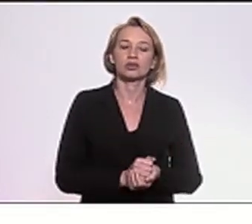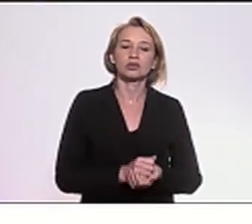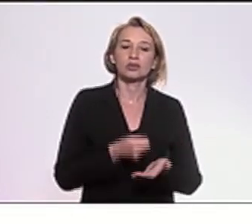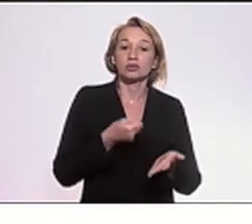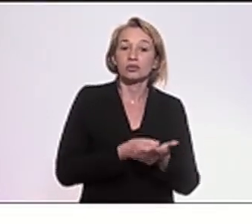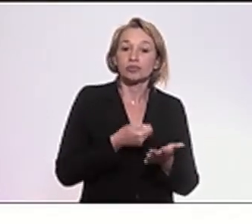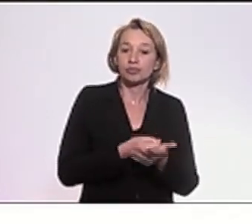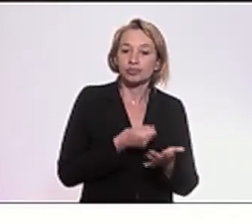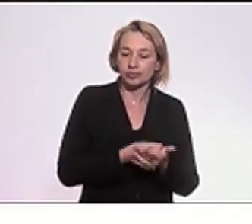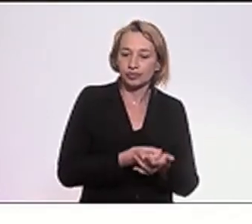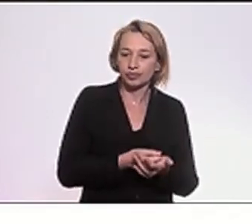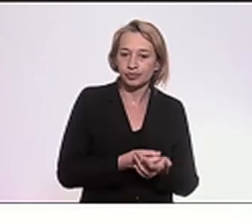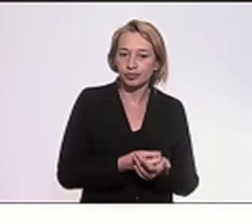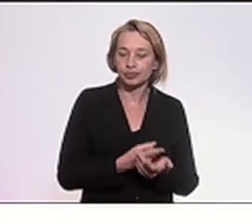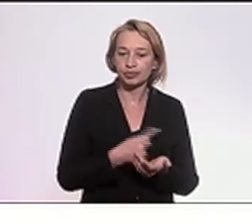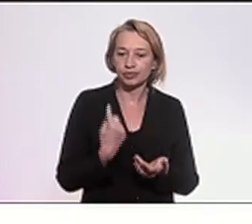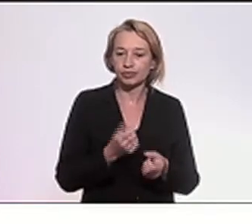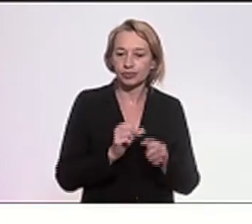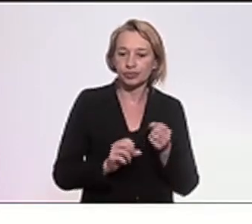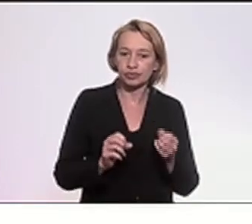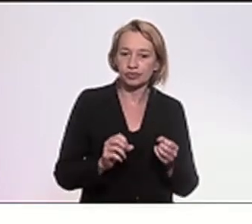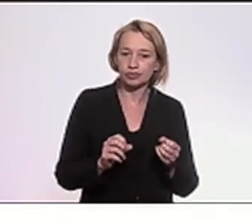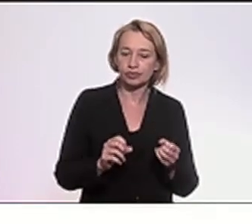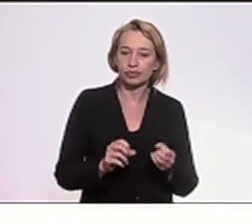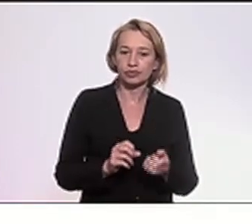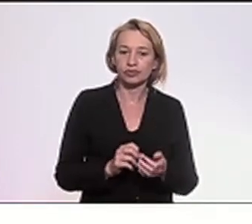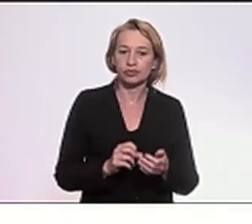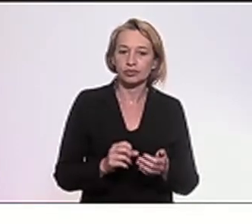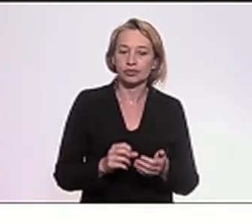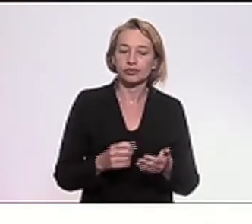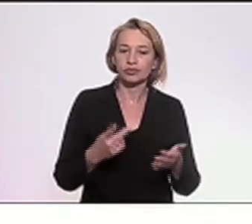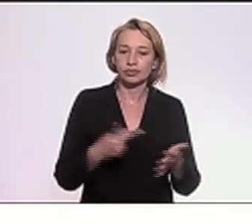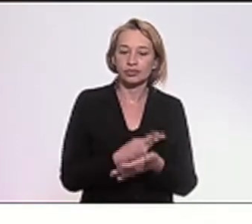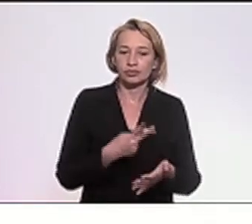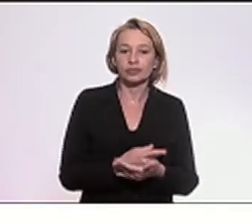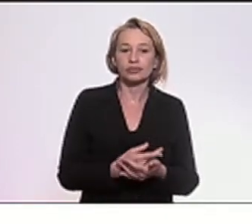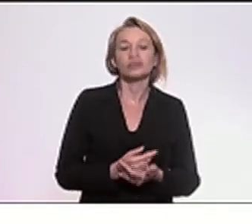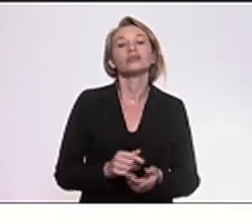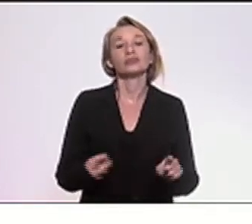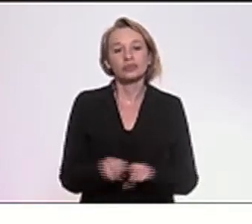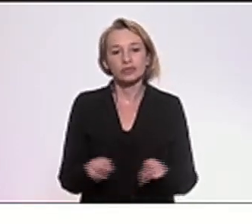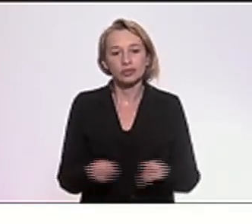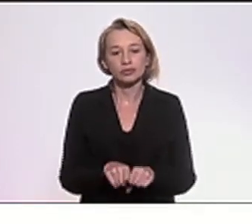e tentam defender o indefensável. Fica o meu repúdio. E fica o meu repúdio